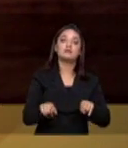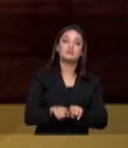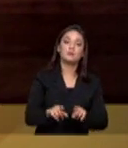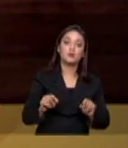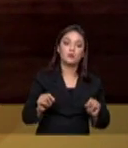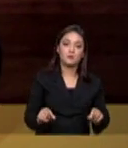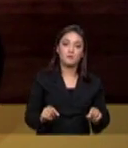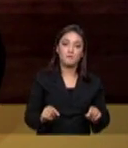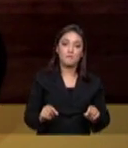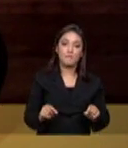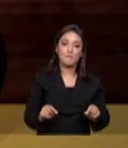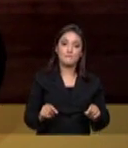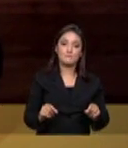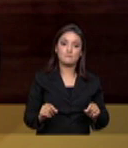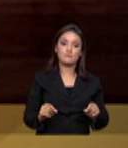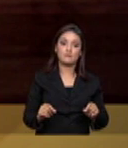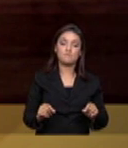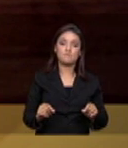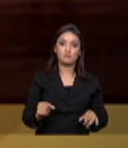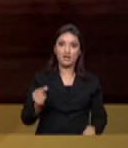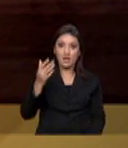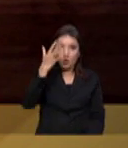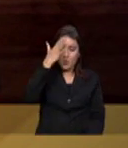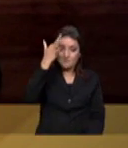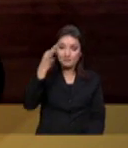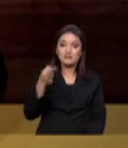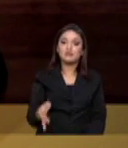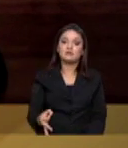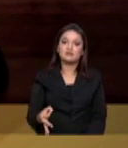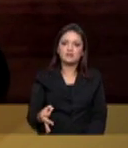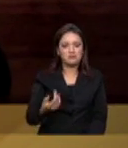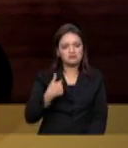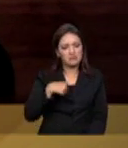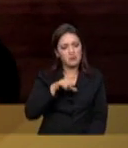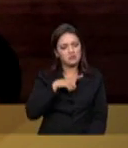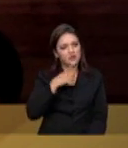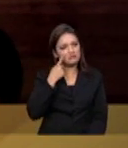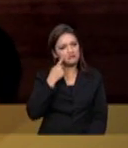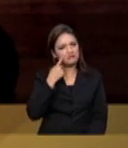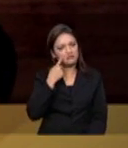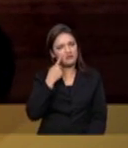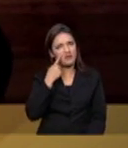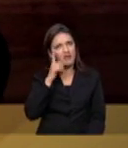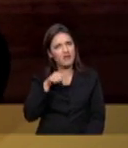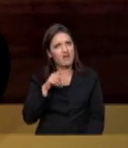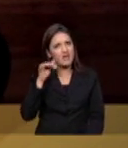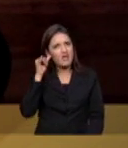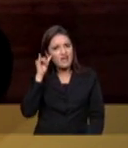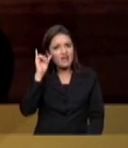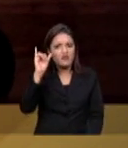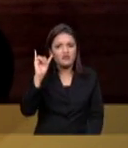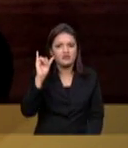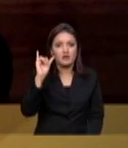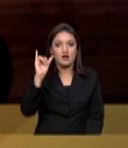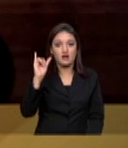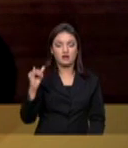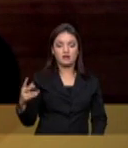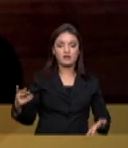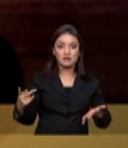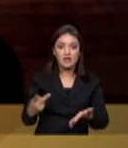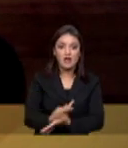a compreensão que tenham significa evitar ainda mais